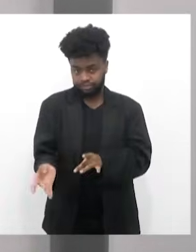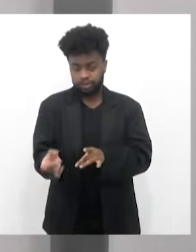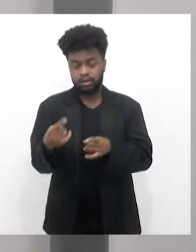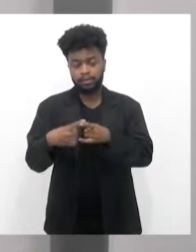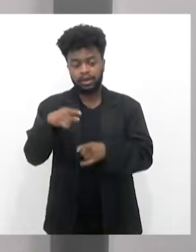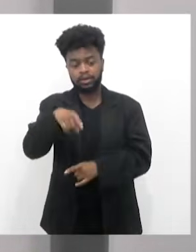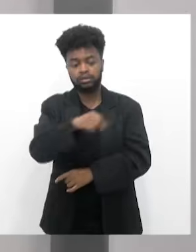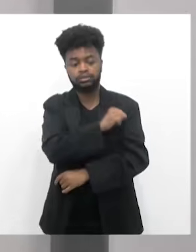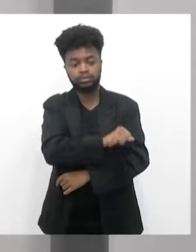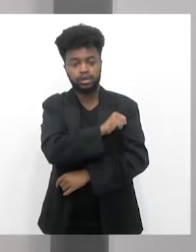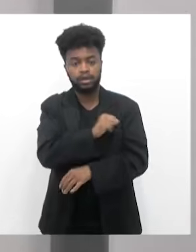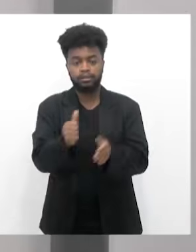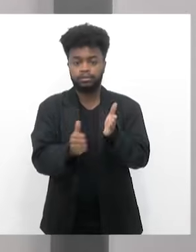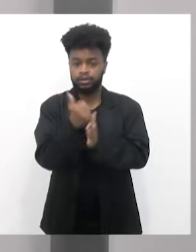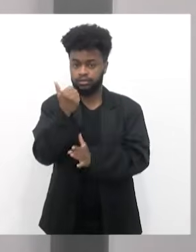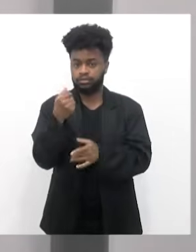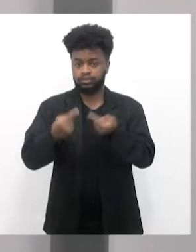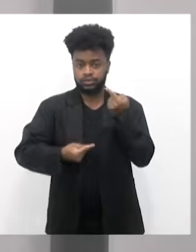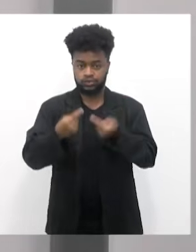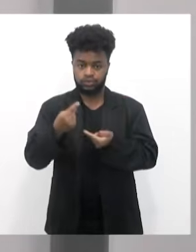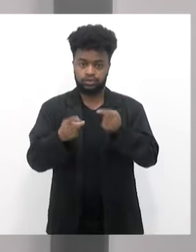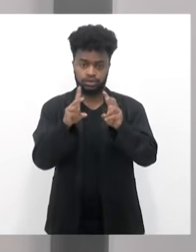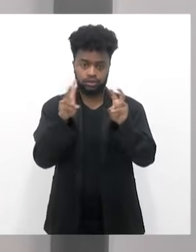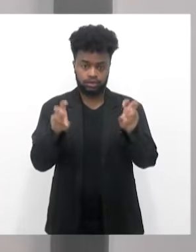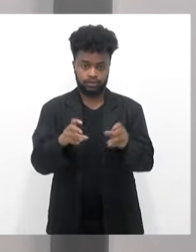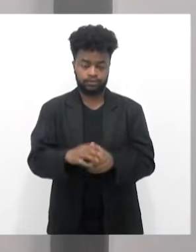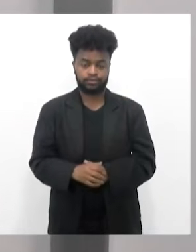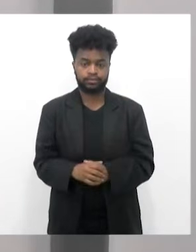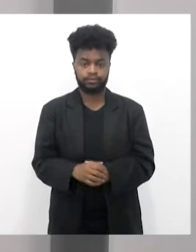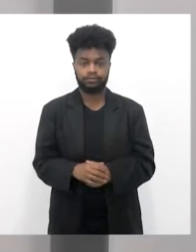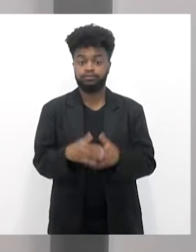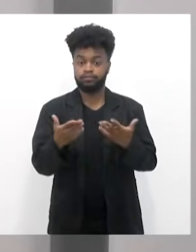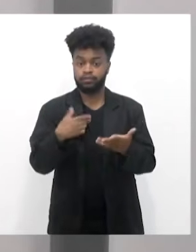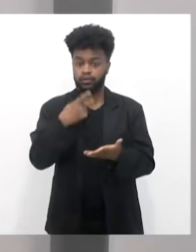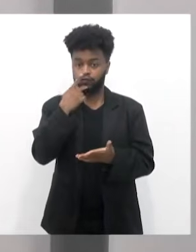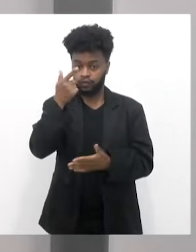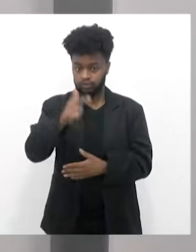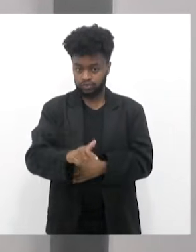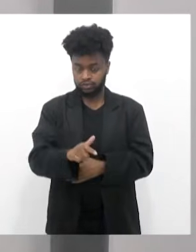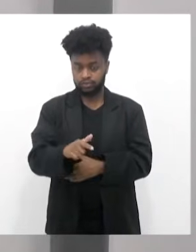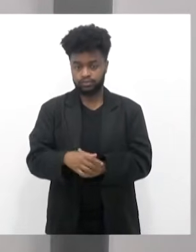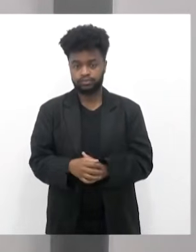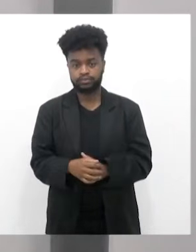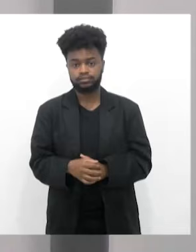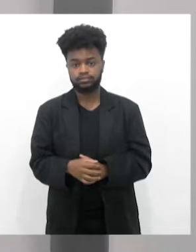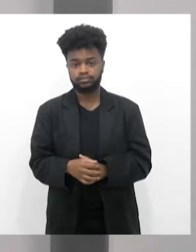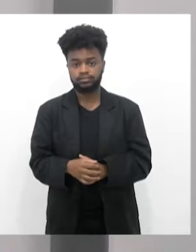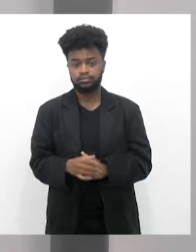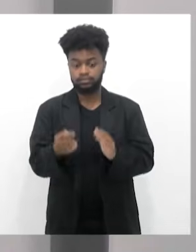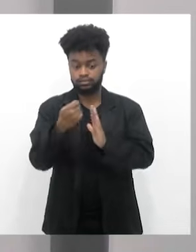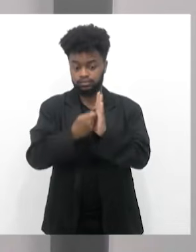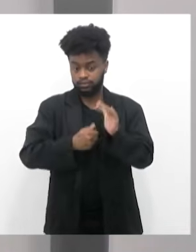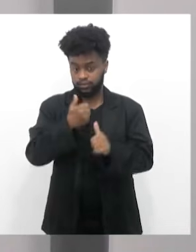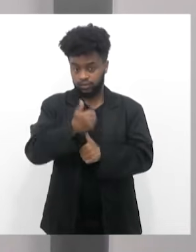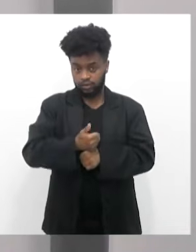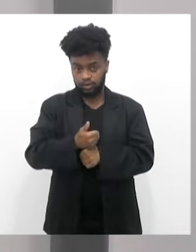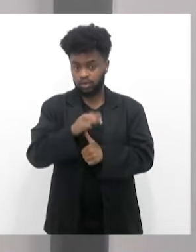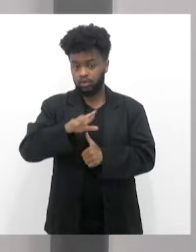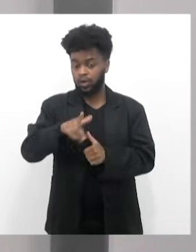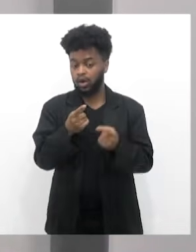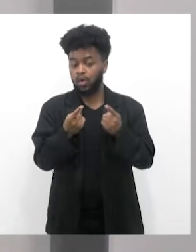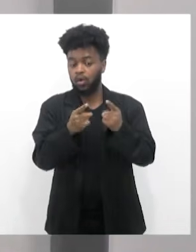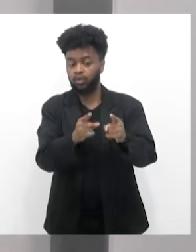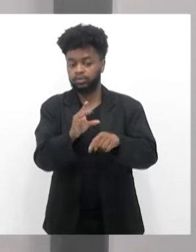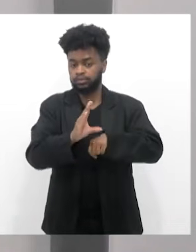vai apresentar elementos de vanguarda para essa discussão. Então, reafirmo, o substitutivo não contraria a Constituição